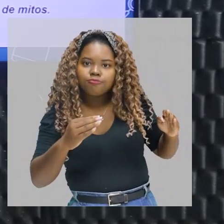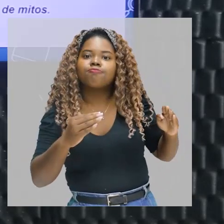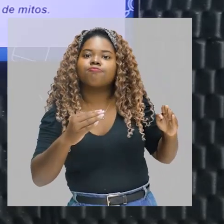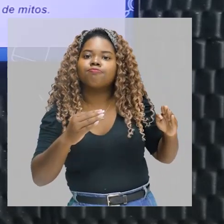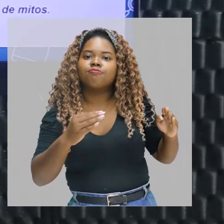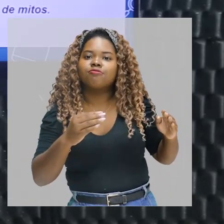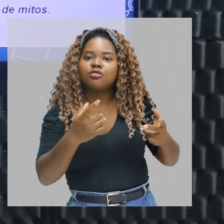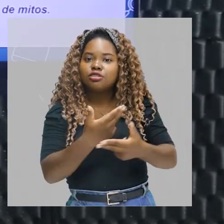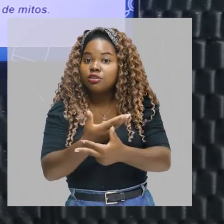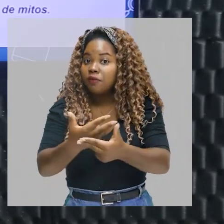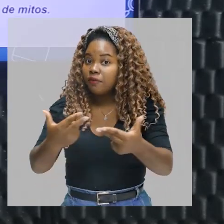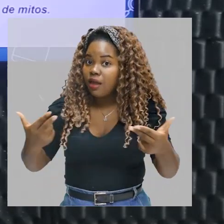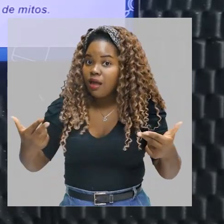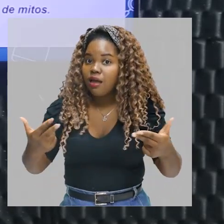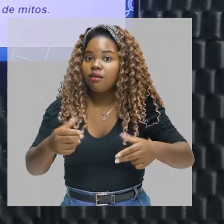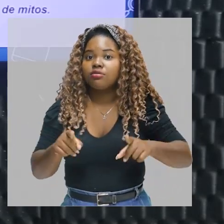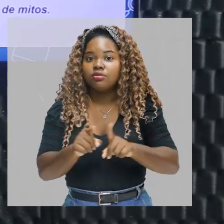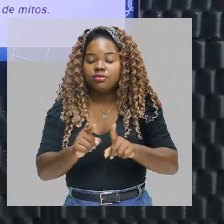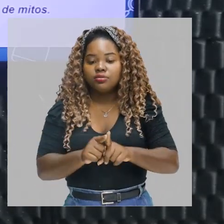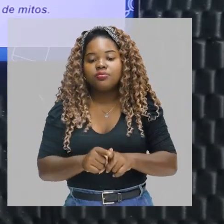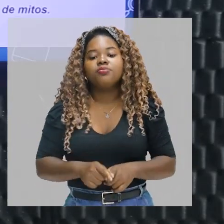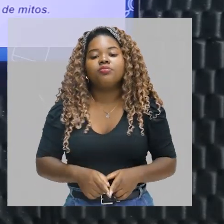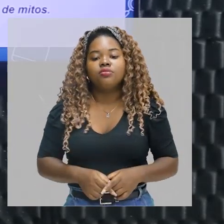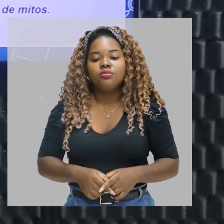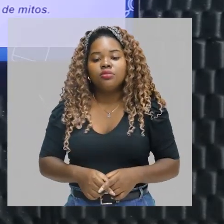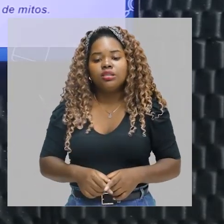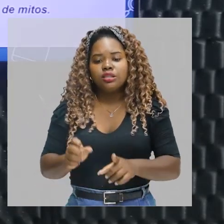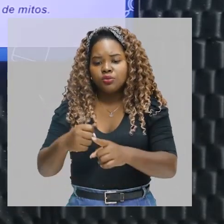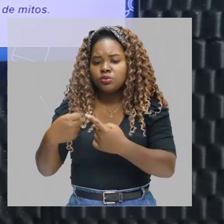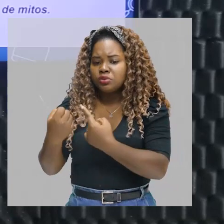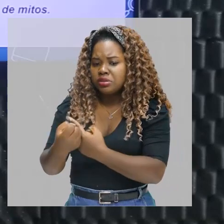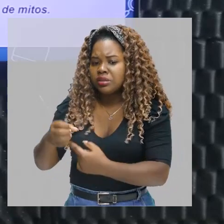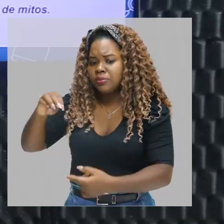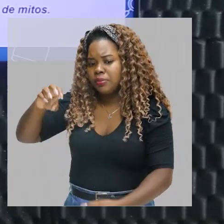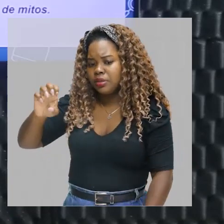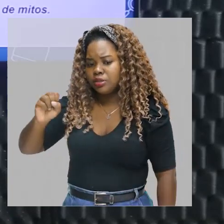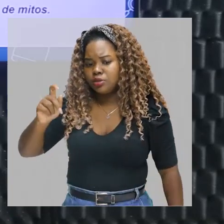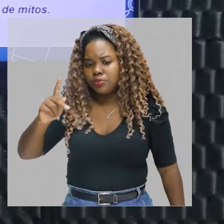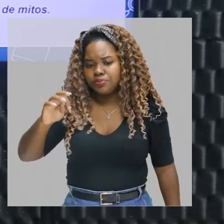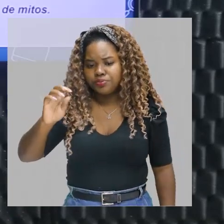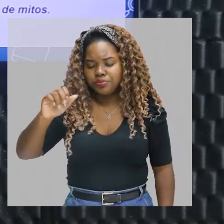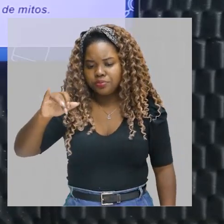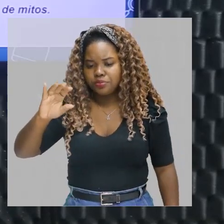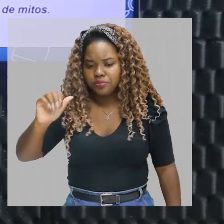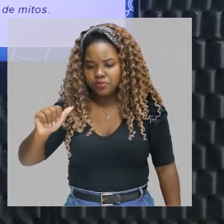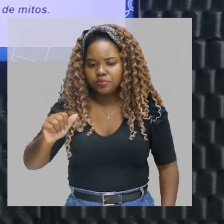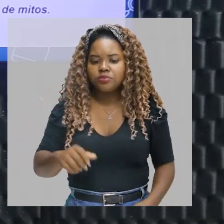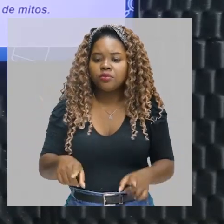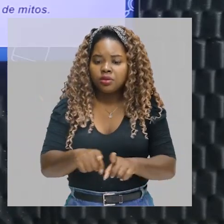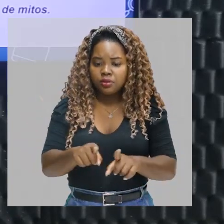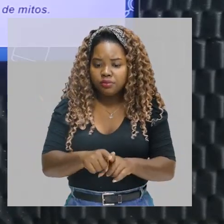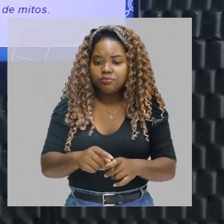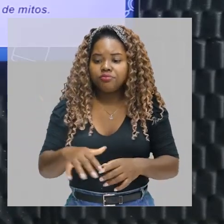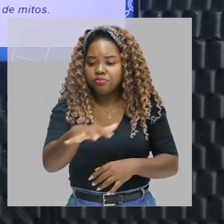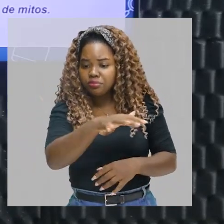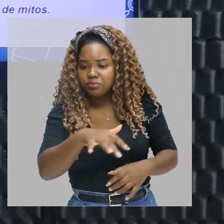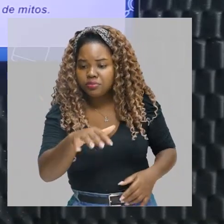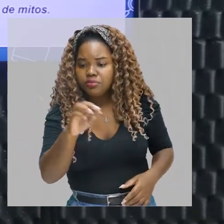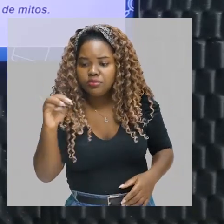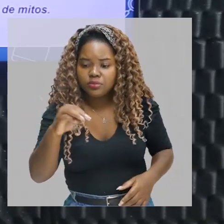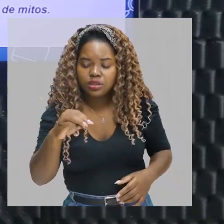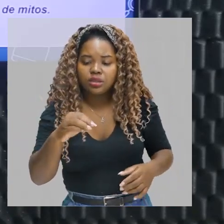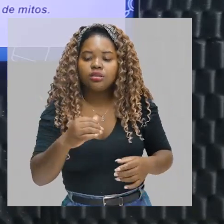vai, ok? Os mesopotâmicos, eles também desenvolveram técnicas empíricas na área de medicina e de astronomia, eles também faziam suas